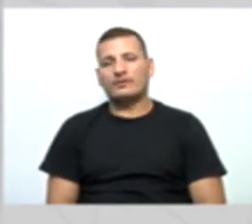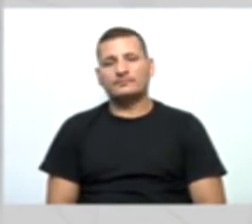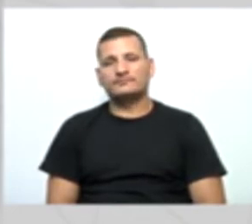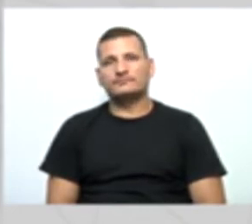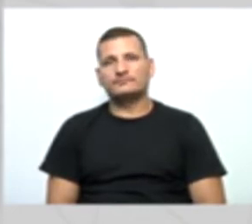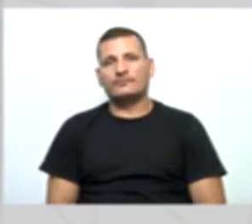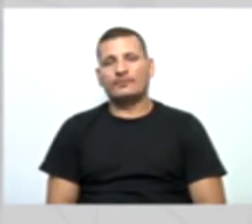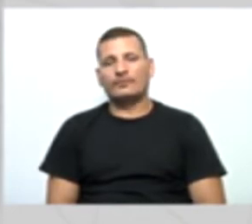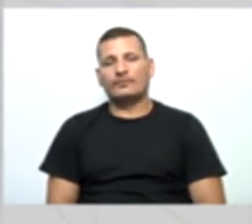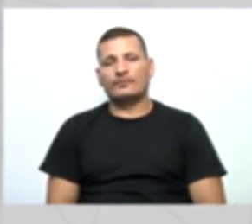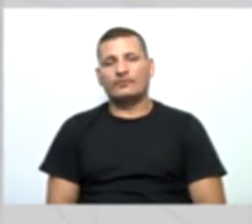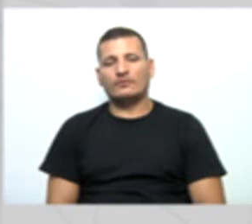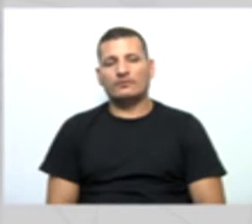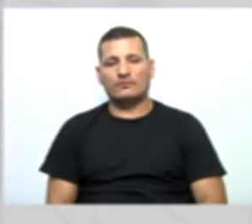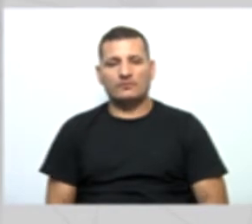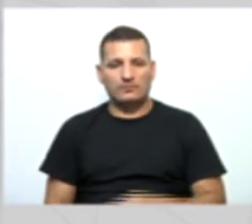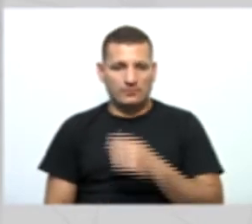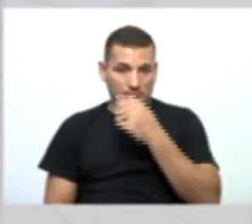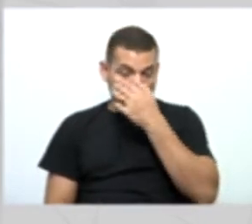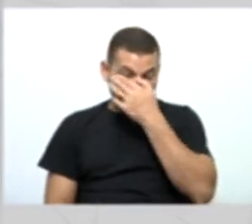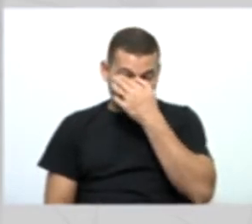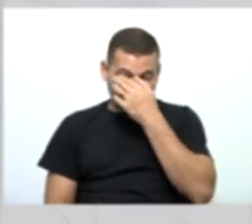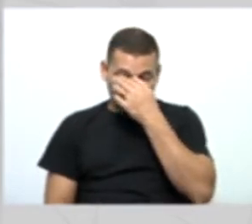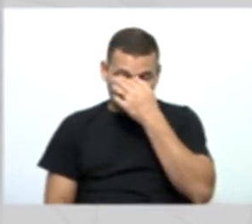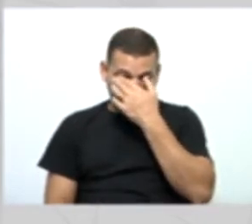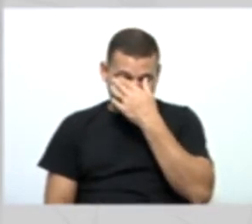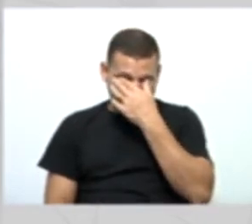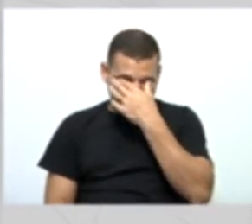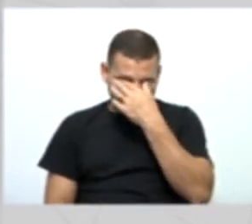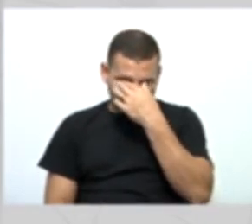Só apagar aqui.